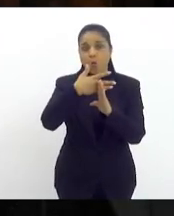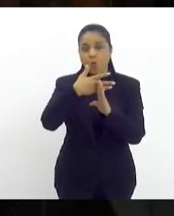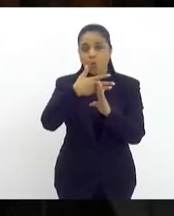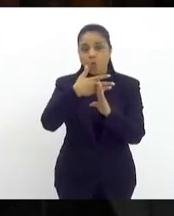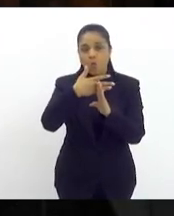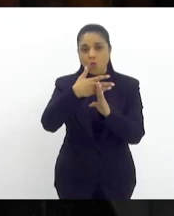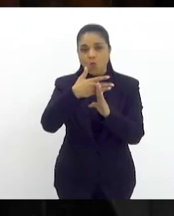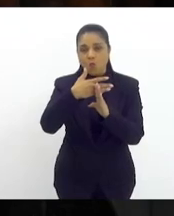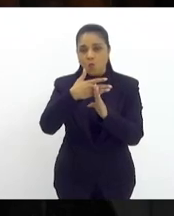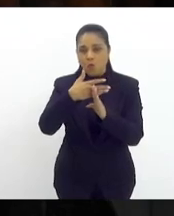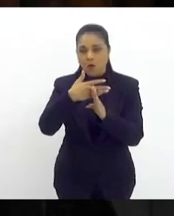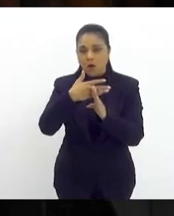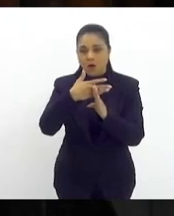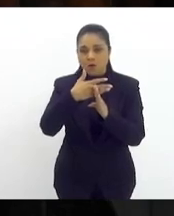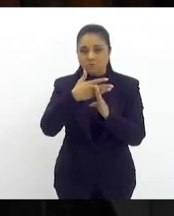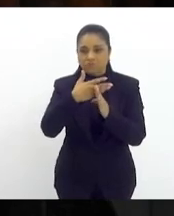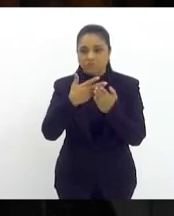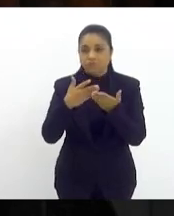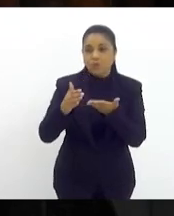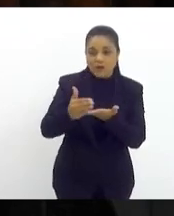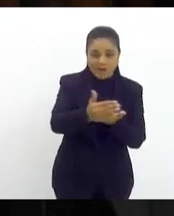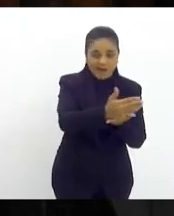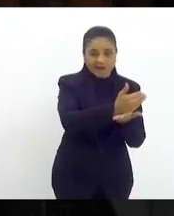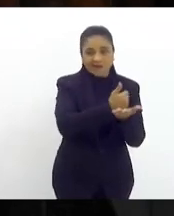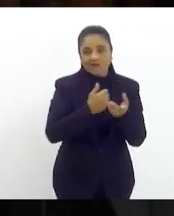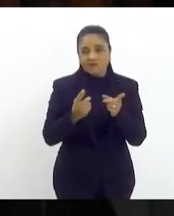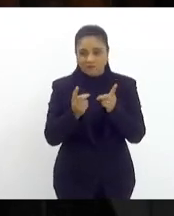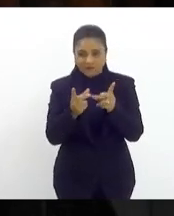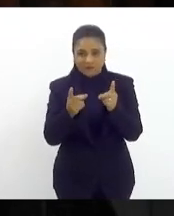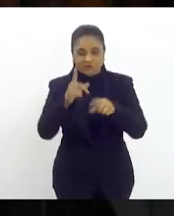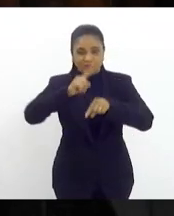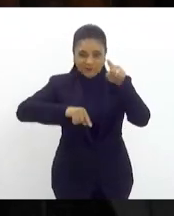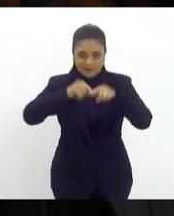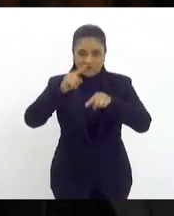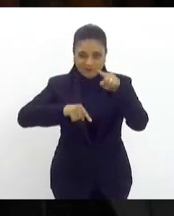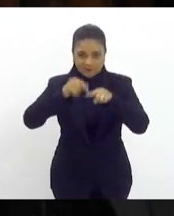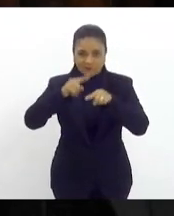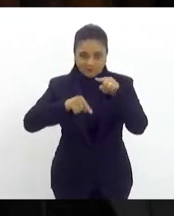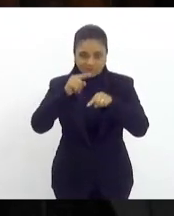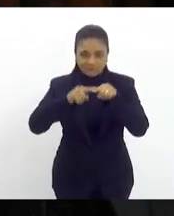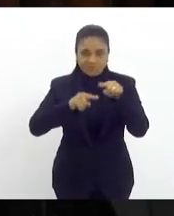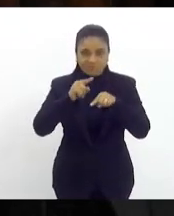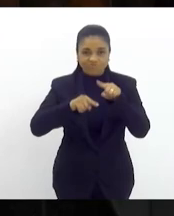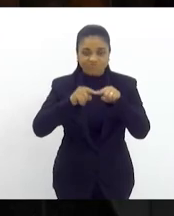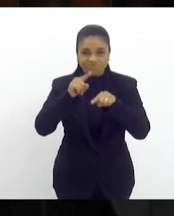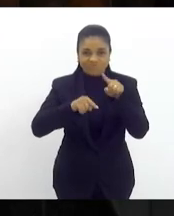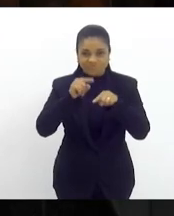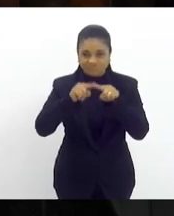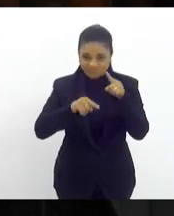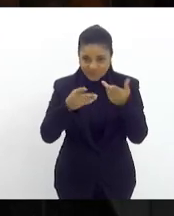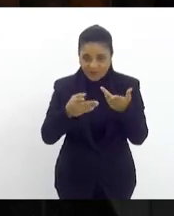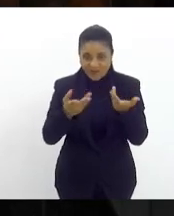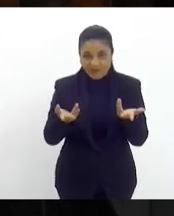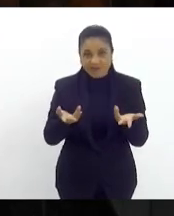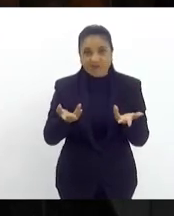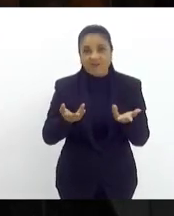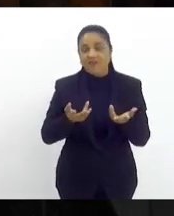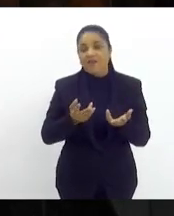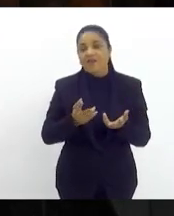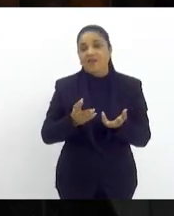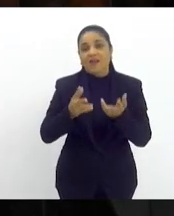do seu produto interno bruto Isto é o vovó viu a uva